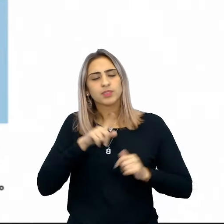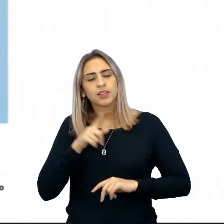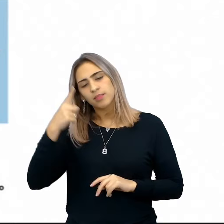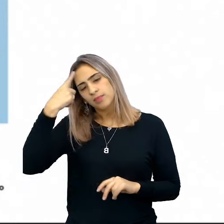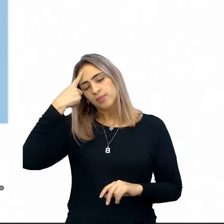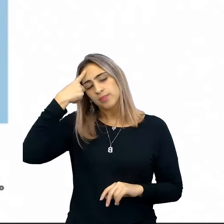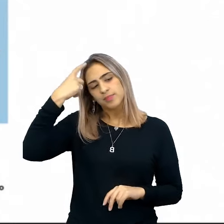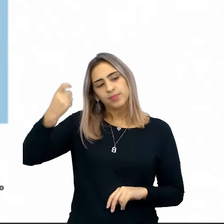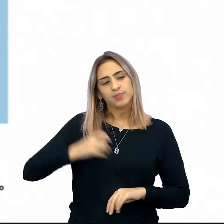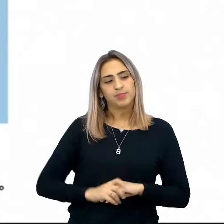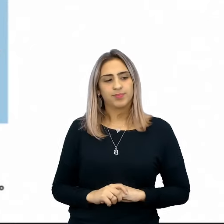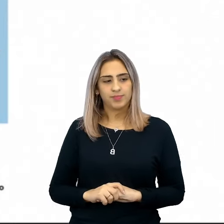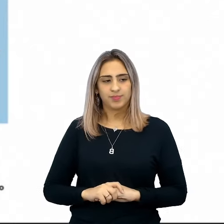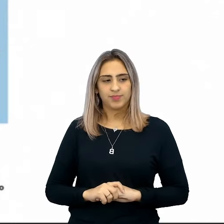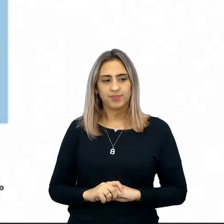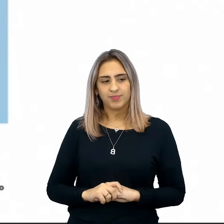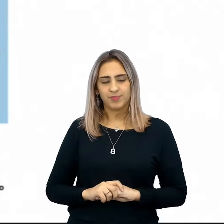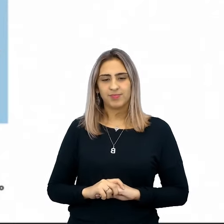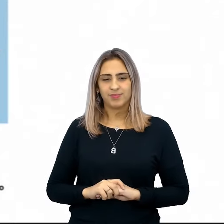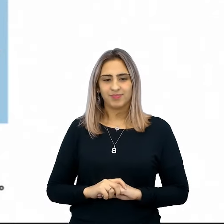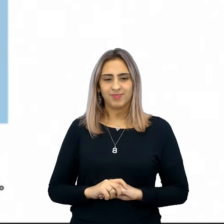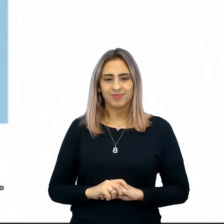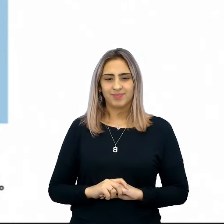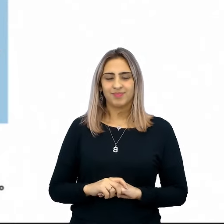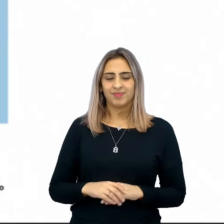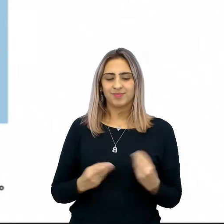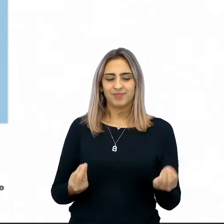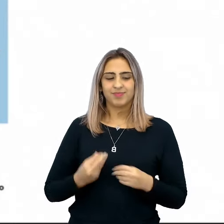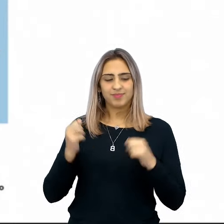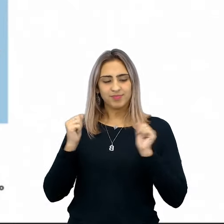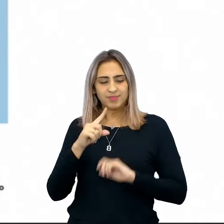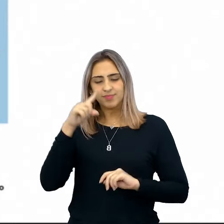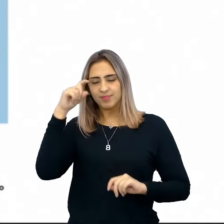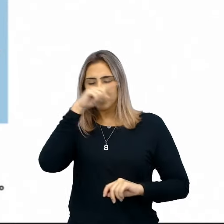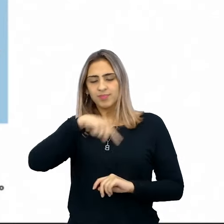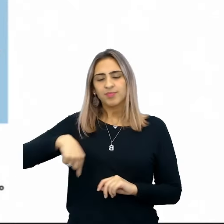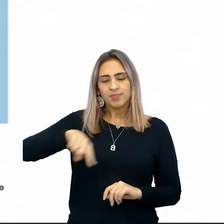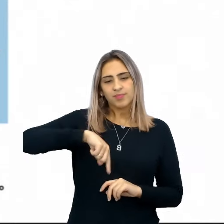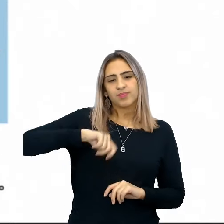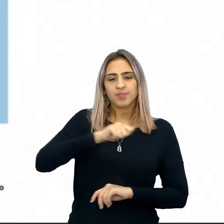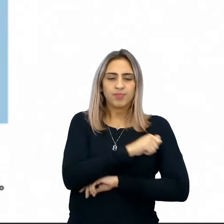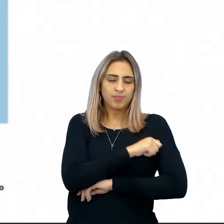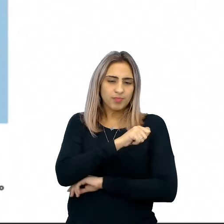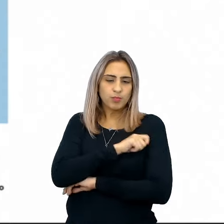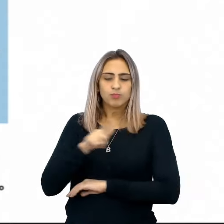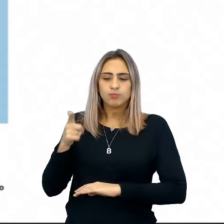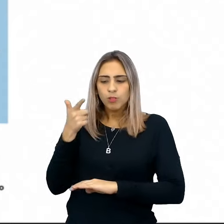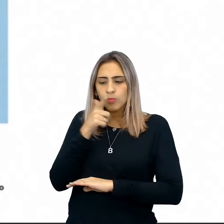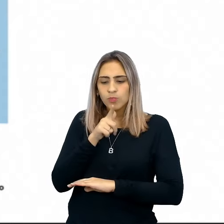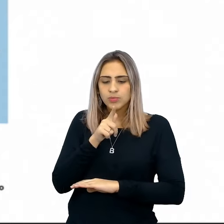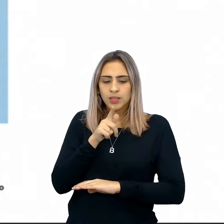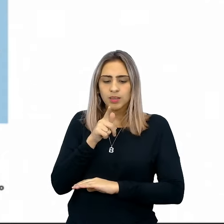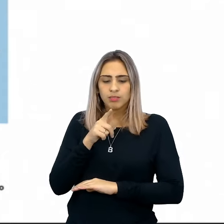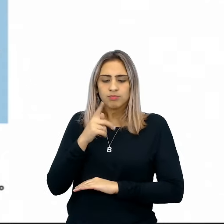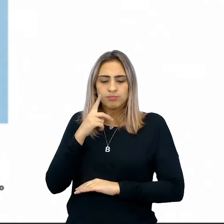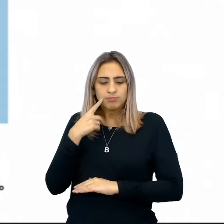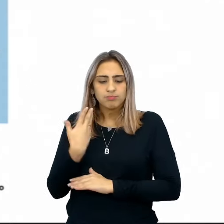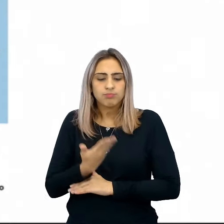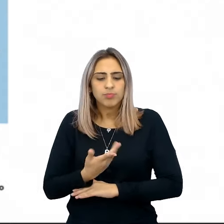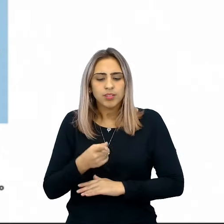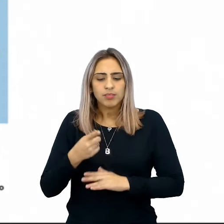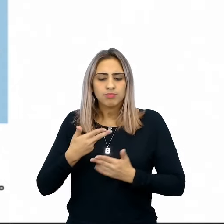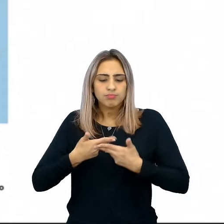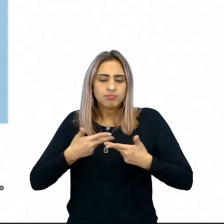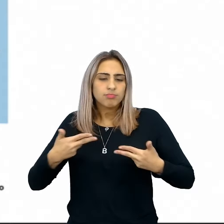ideia, né, de quais poderiam ser as dificuldades que os alunos enfrentam ao realizar